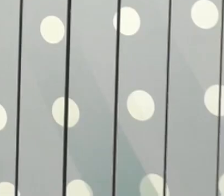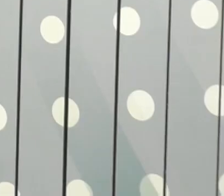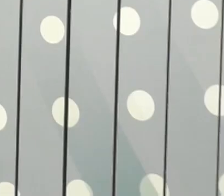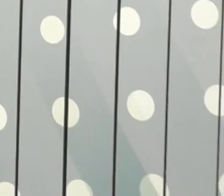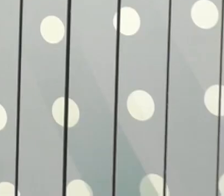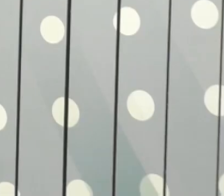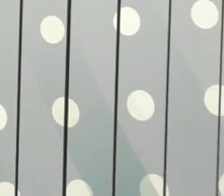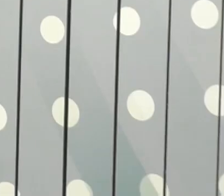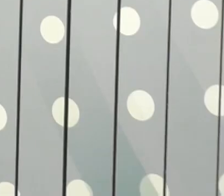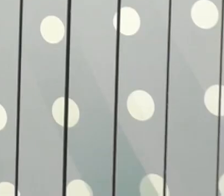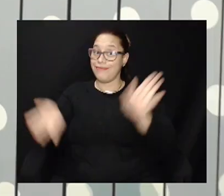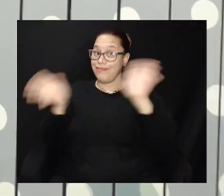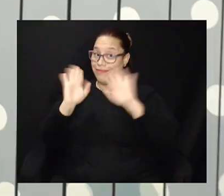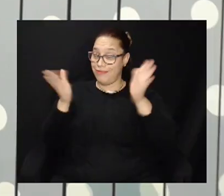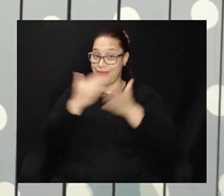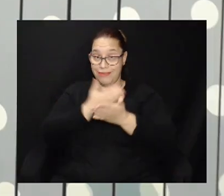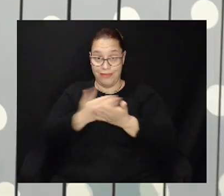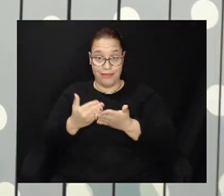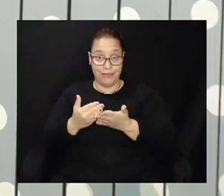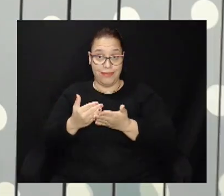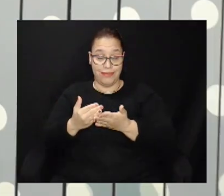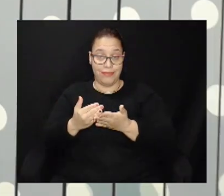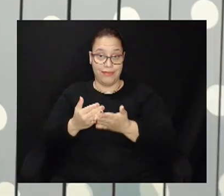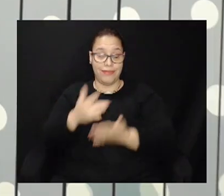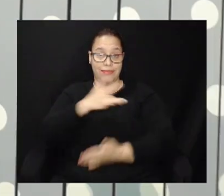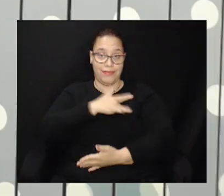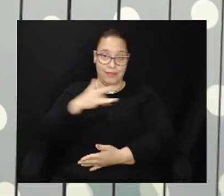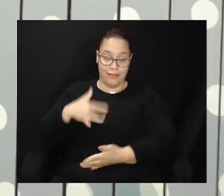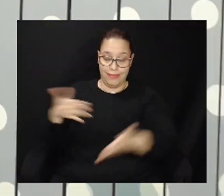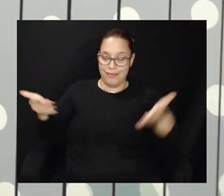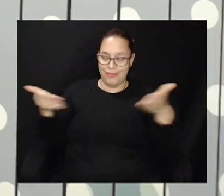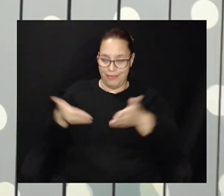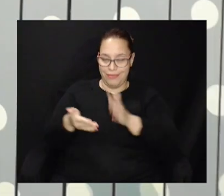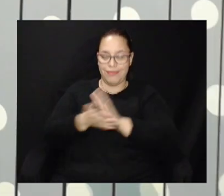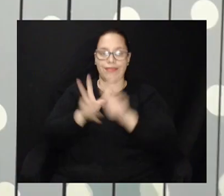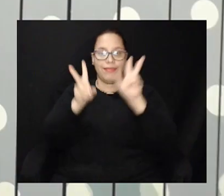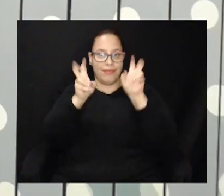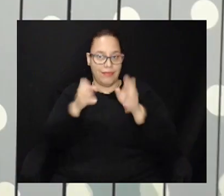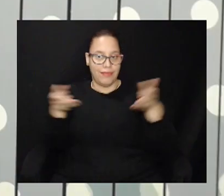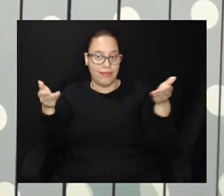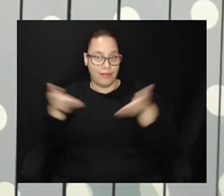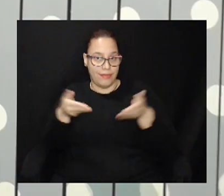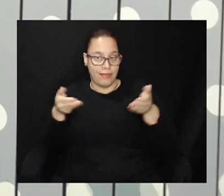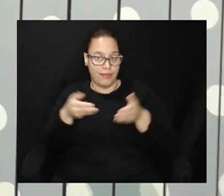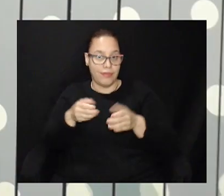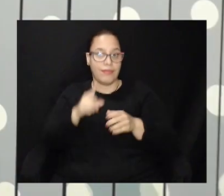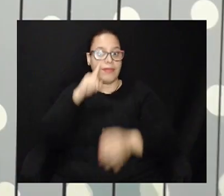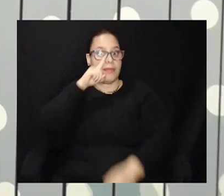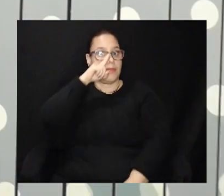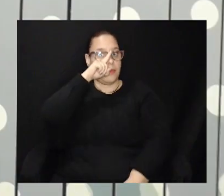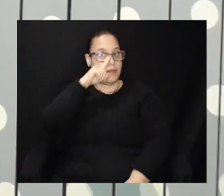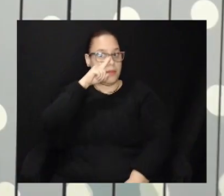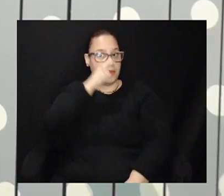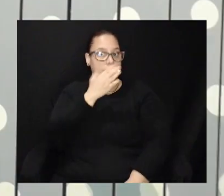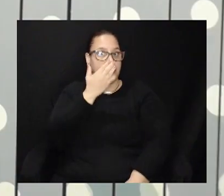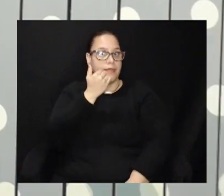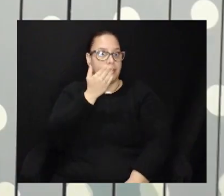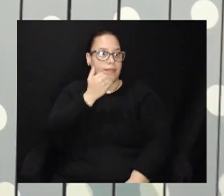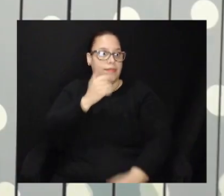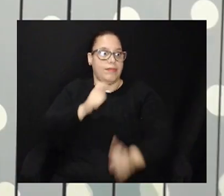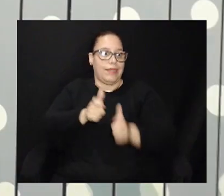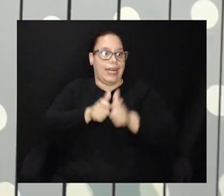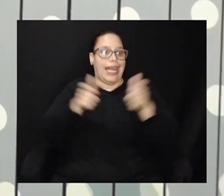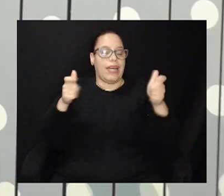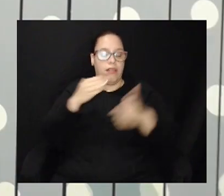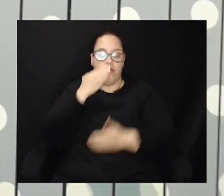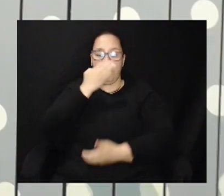Olá, começa mais uma edição do Saúde Agora e o tema de hoje, os perigos do consumo excessivo de açúcar.